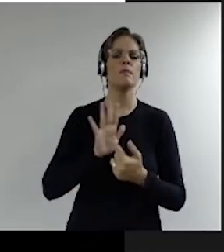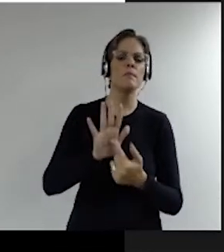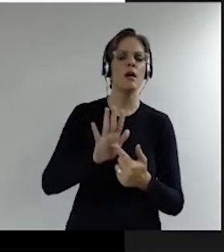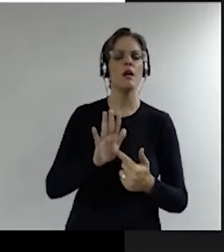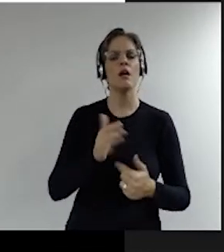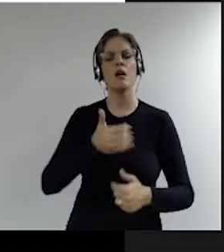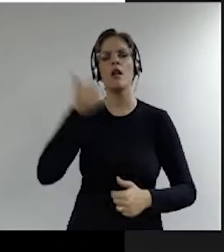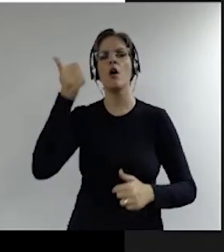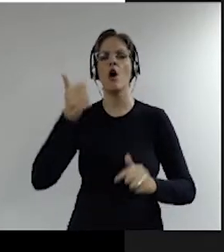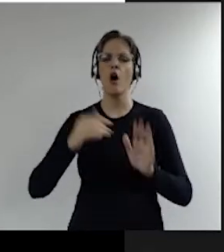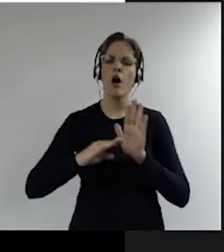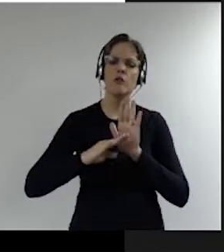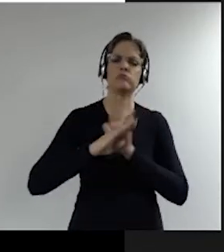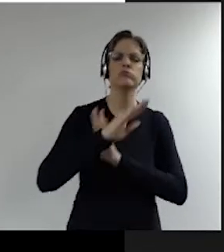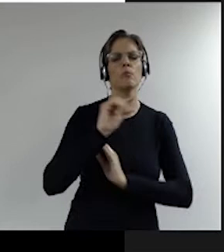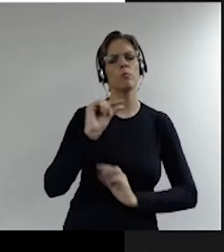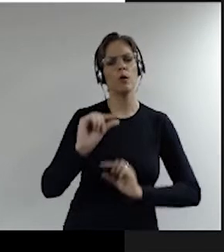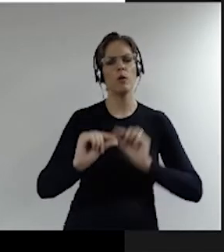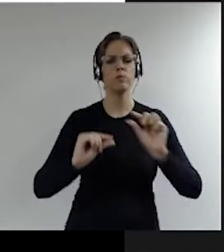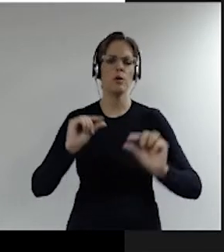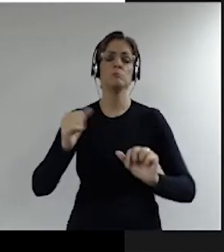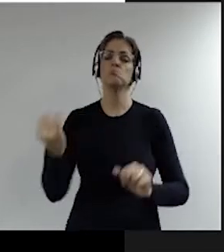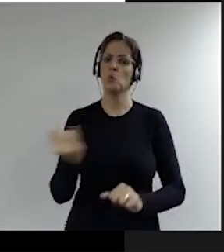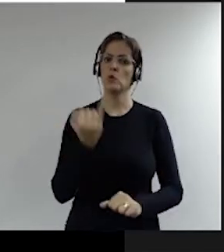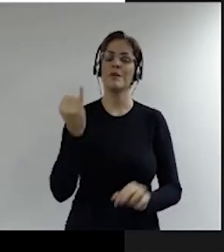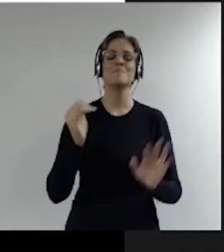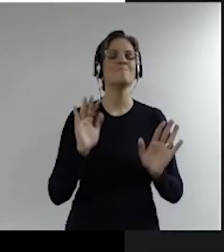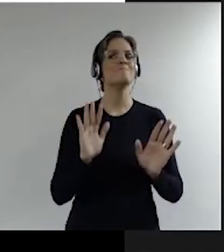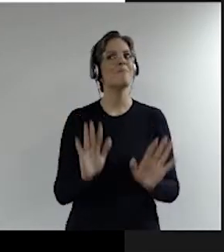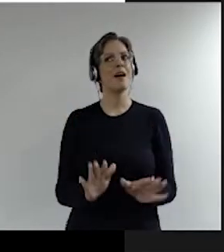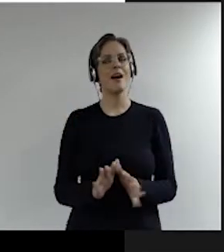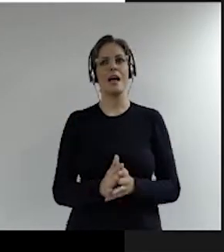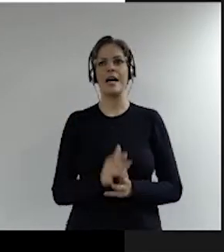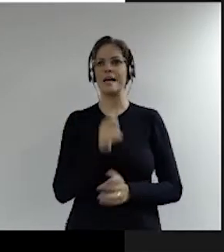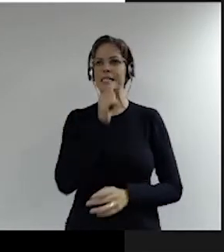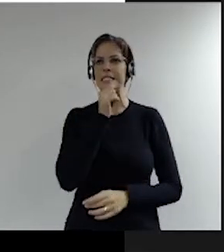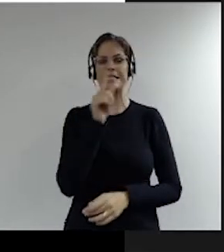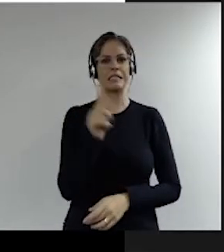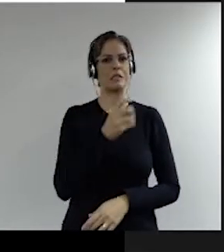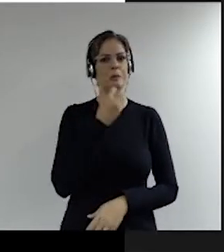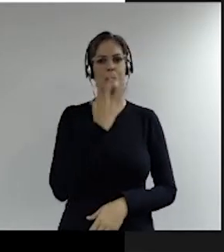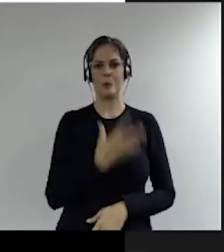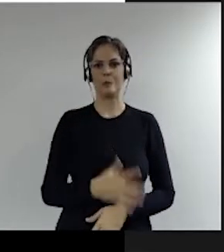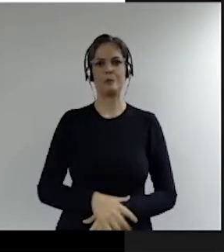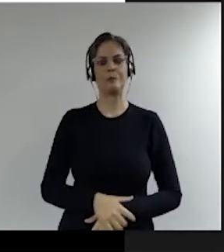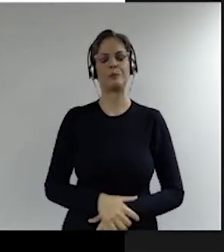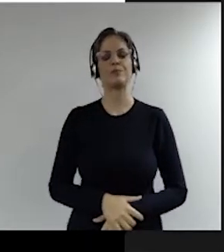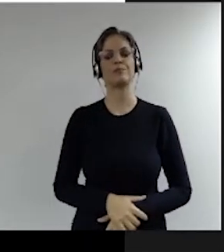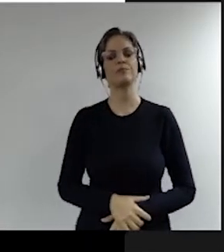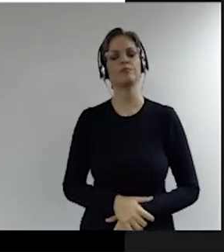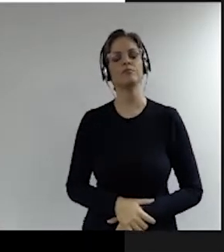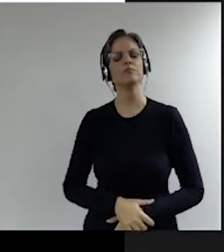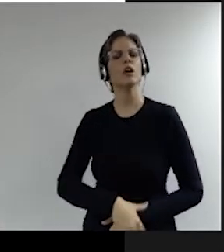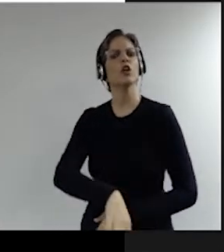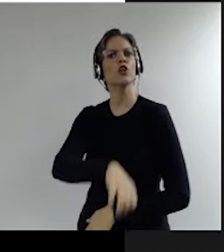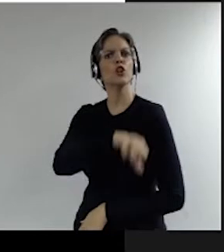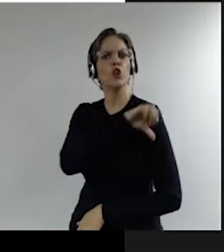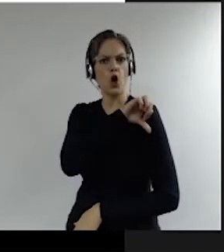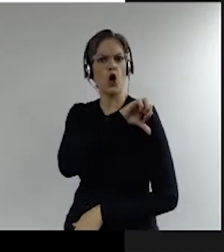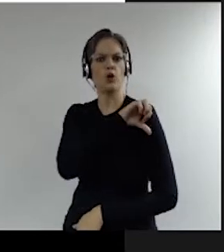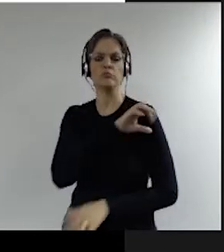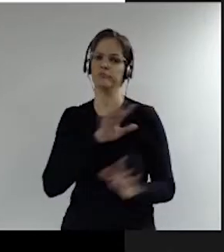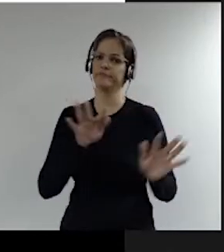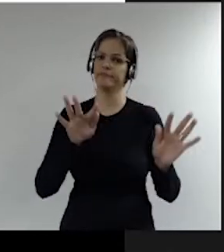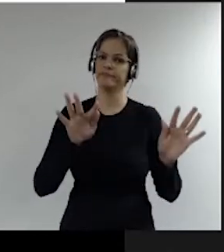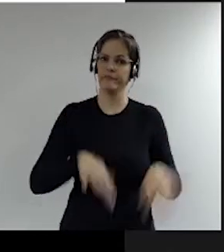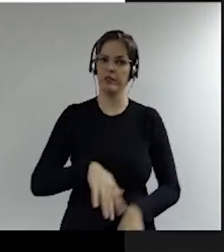até importantes. Mesmo assim, o nível é insuficiente. Mas quando a gente chega no nono ano, no final